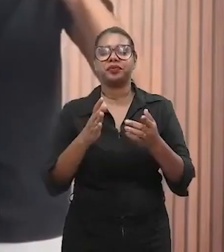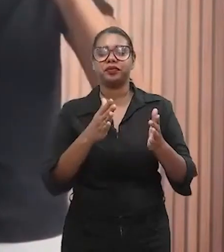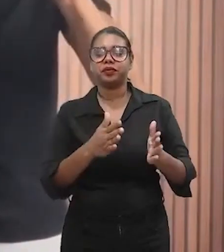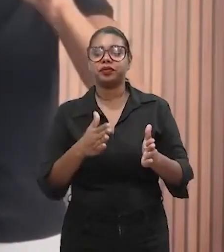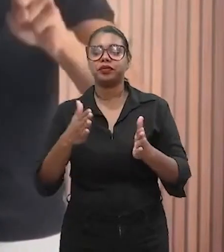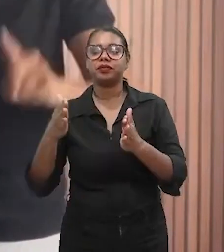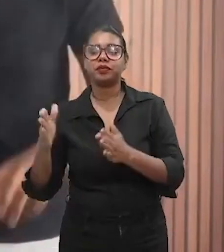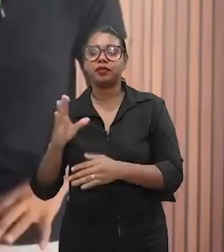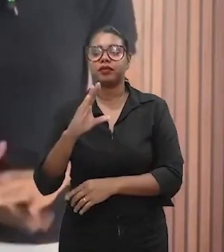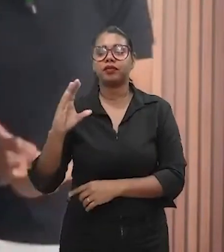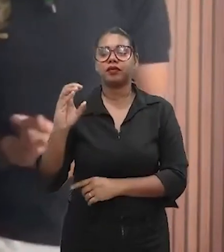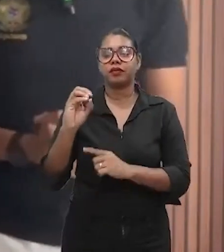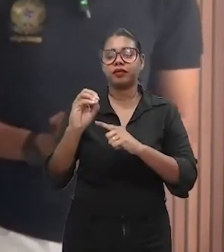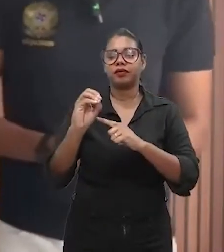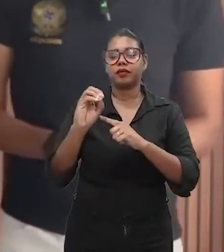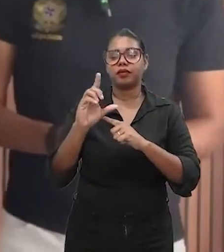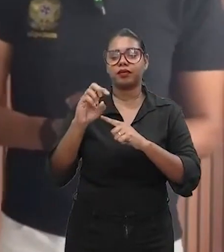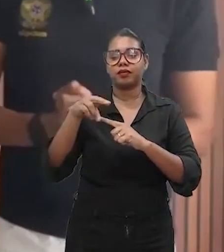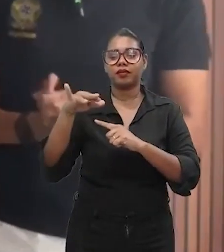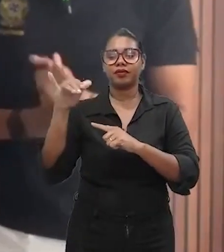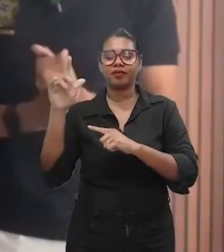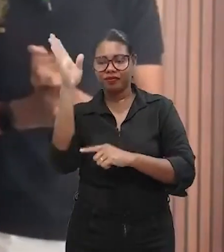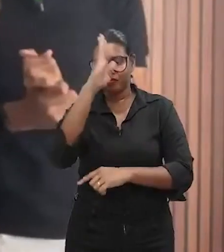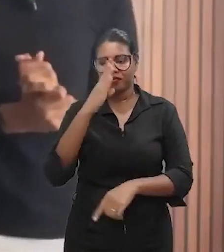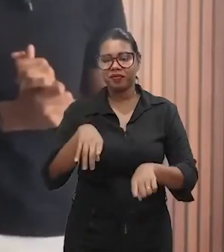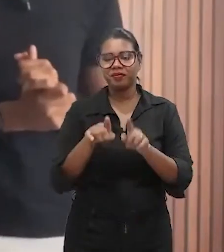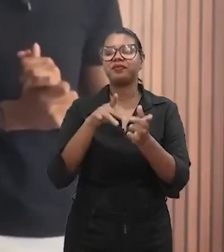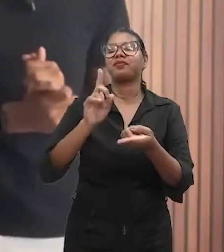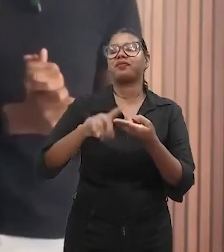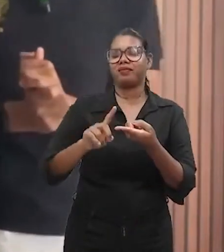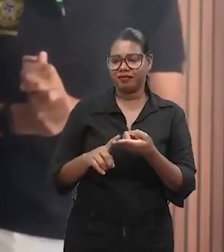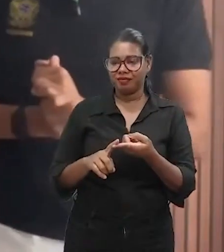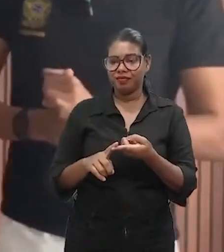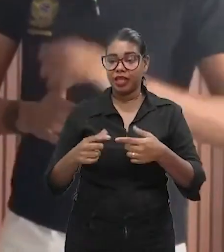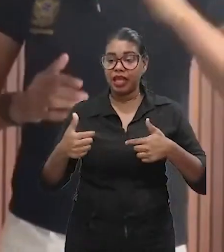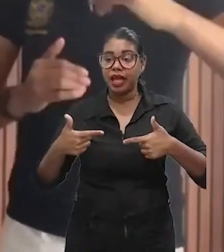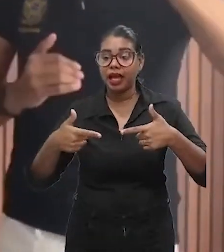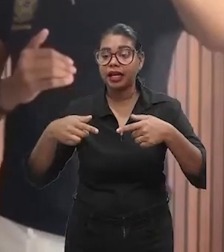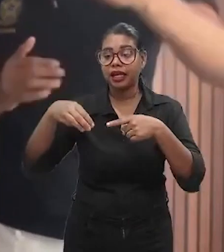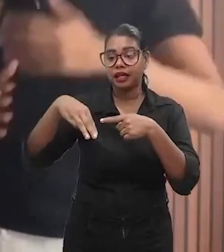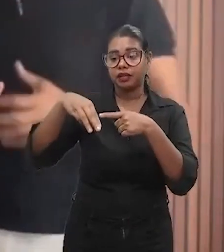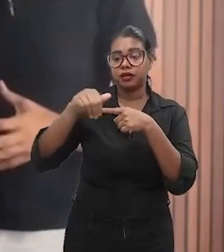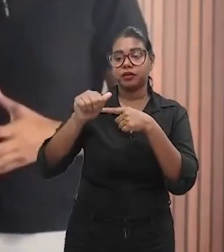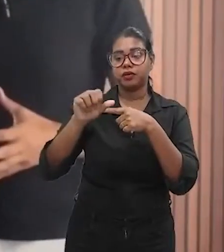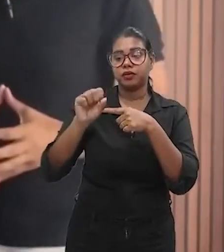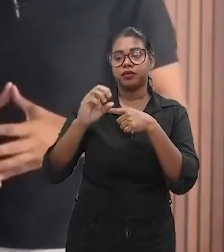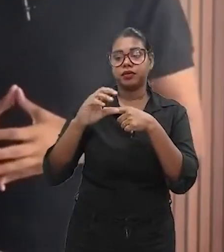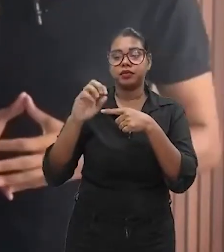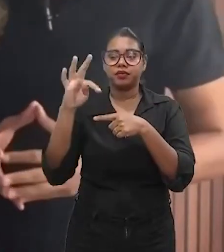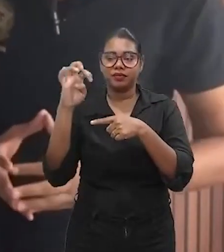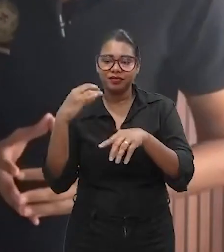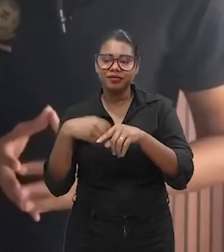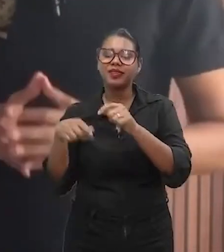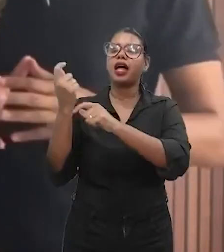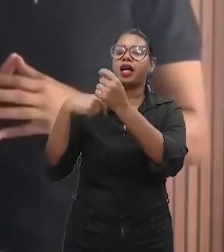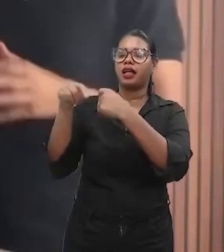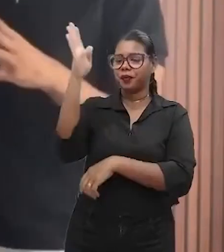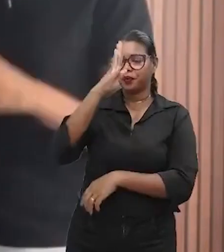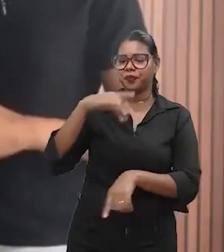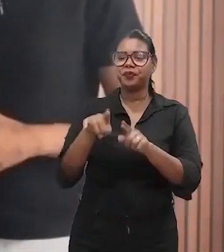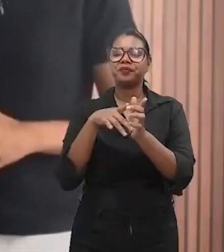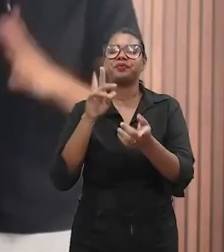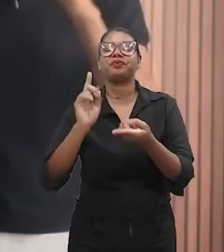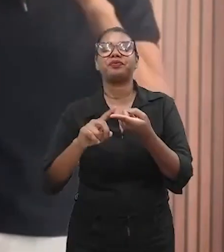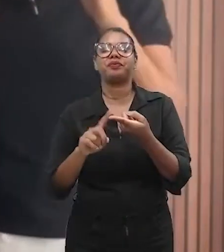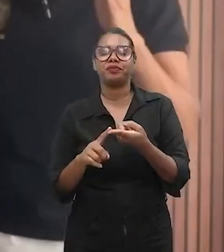período colonial brasileiro. Também a Guerra dos Mascates, então podemos citar. Outro período colonial de administração no Brasil,